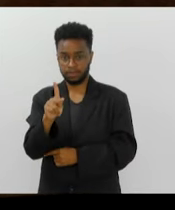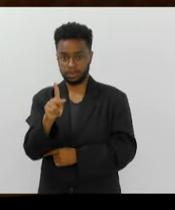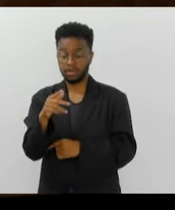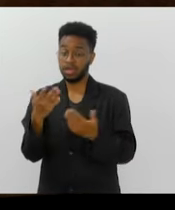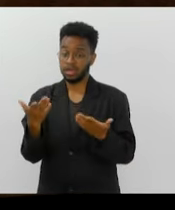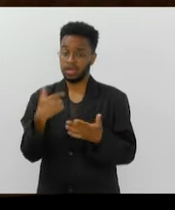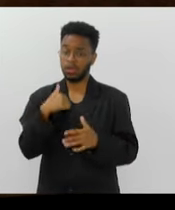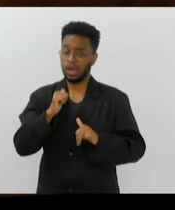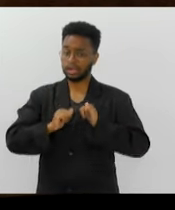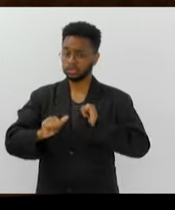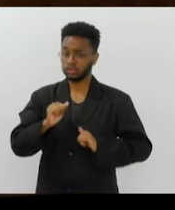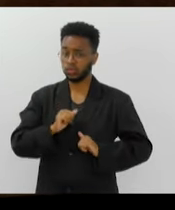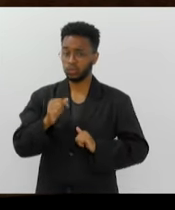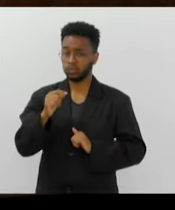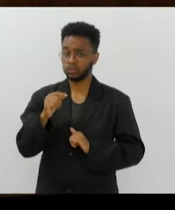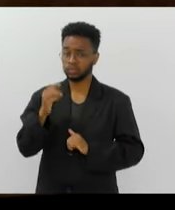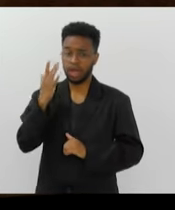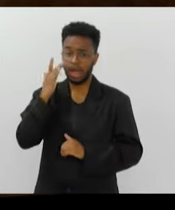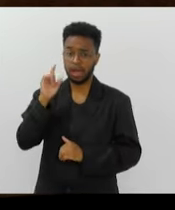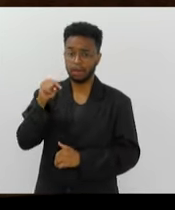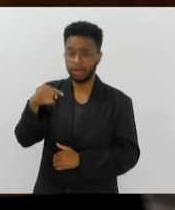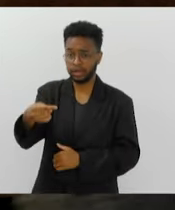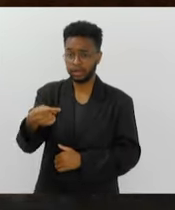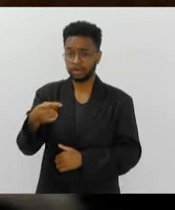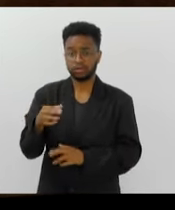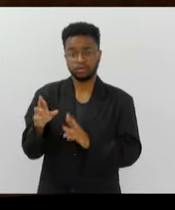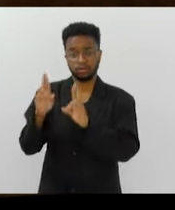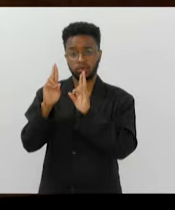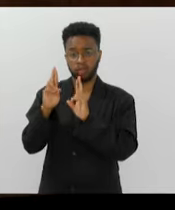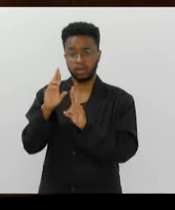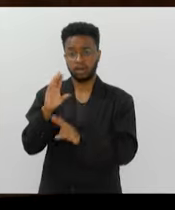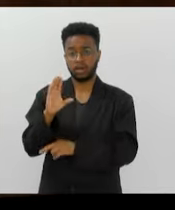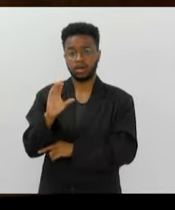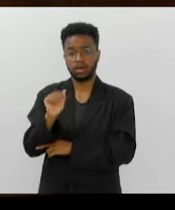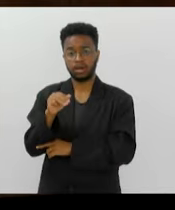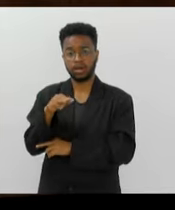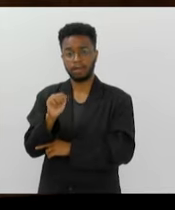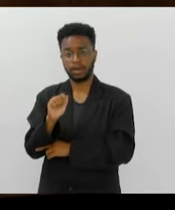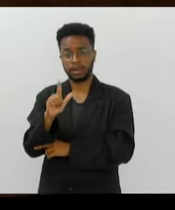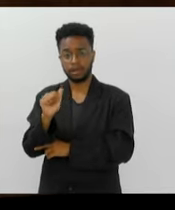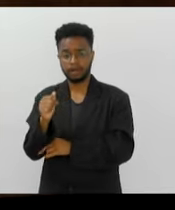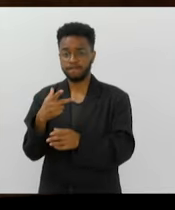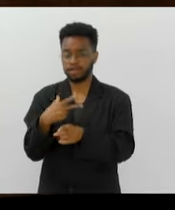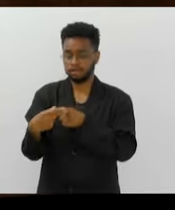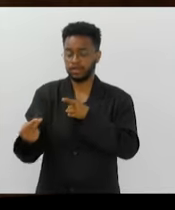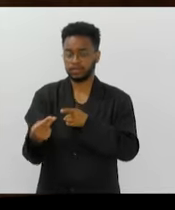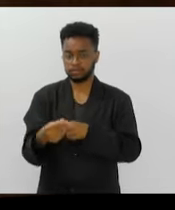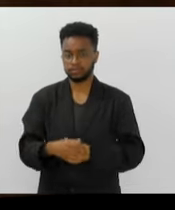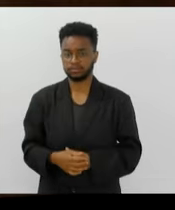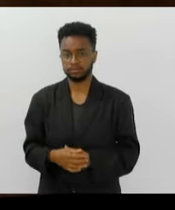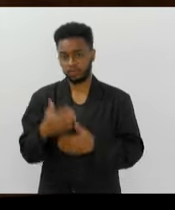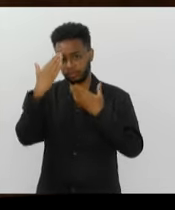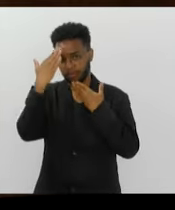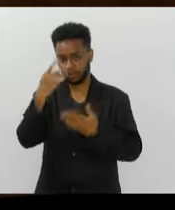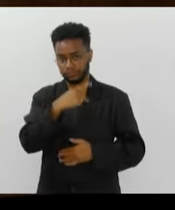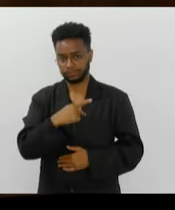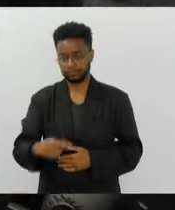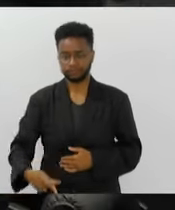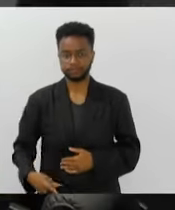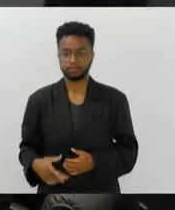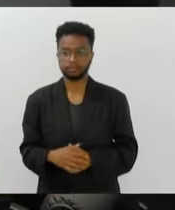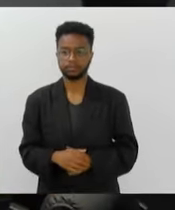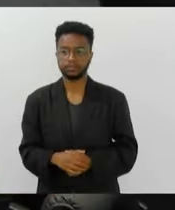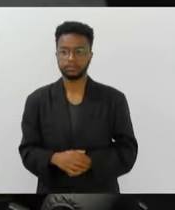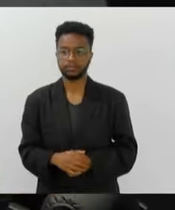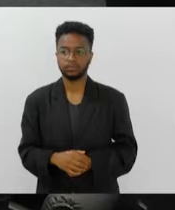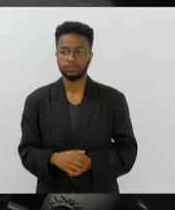depois da manhã e que Câmara possa ser a Vitoriosa nas zas Muito obrigado senhor presidente para